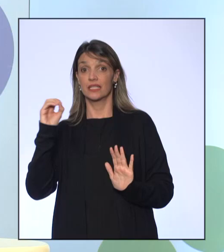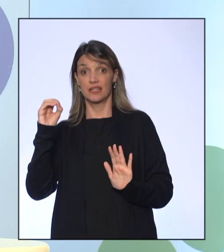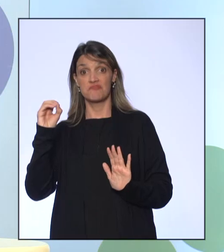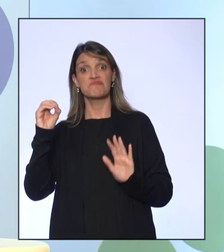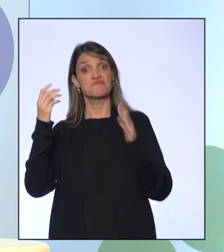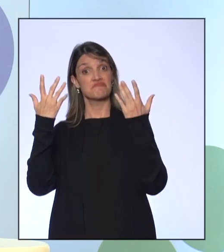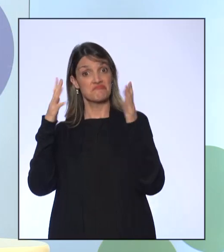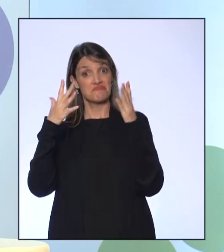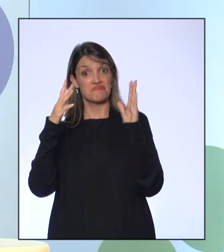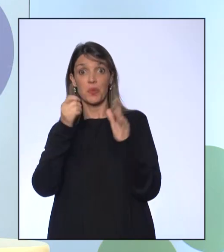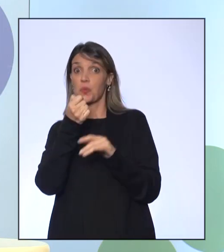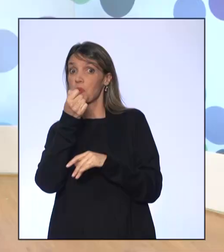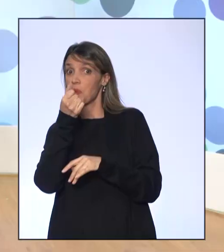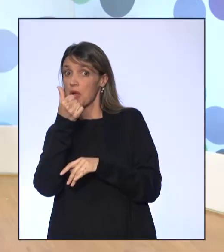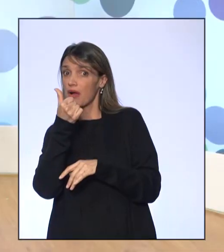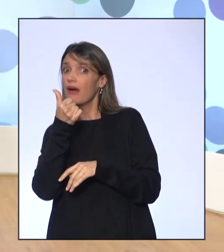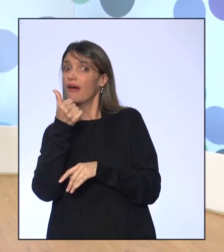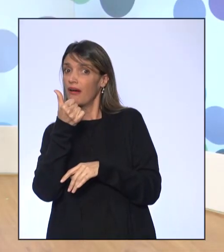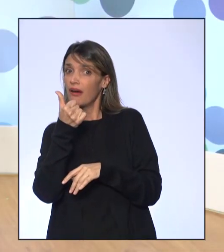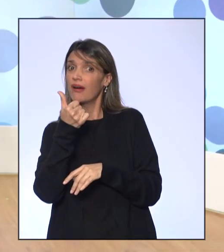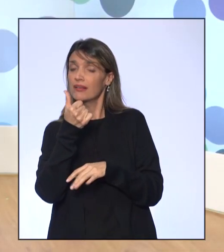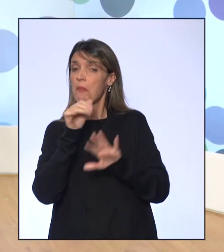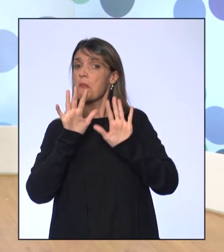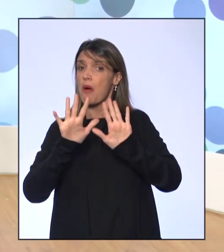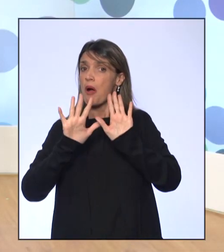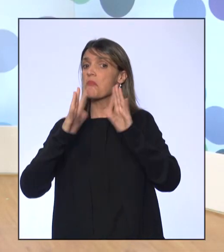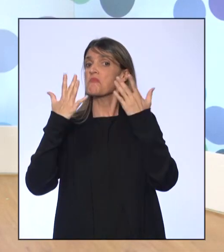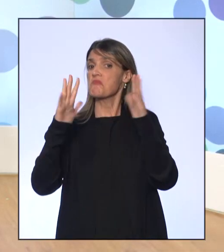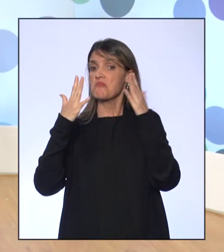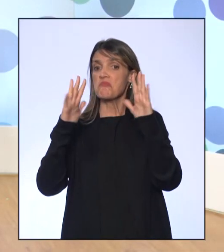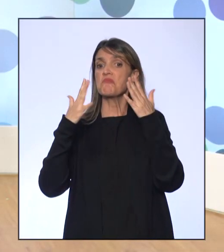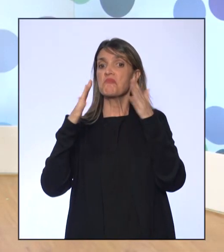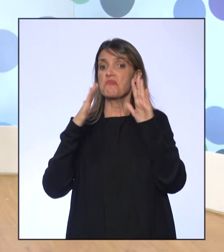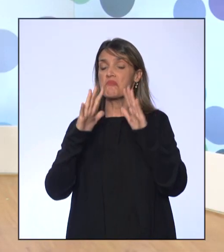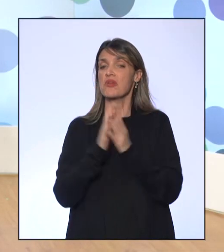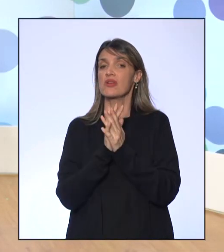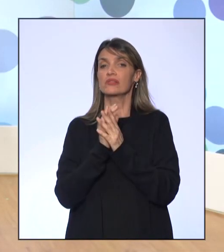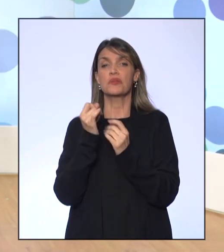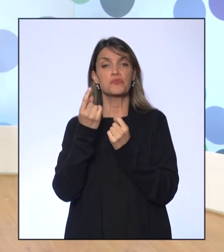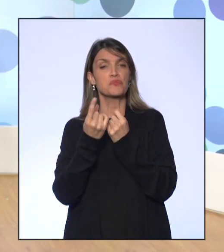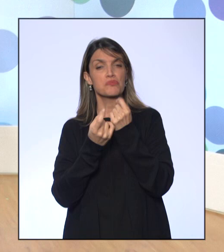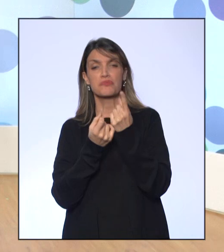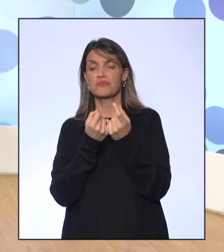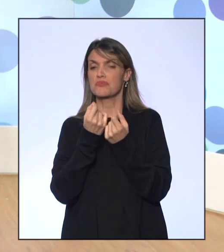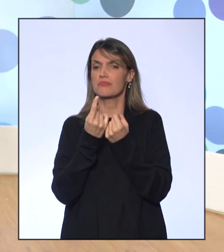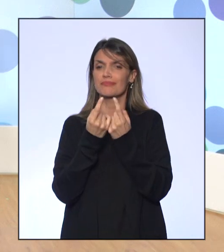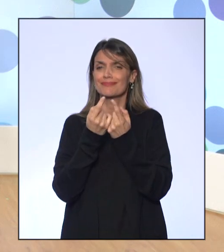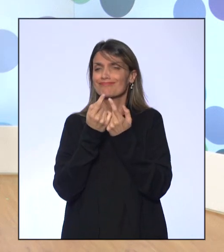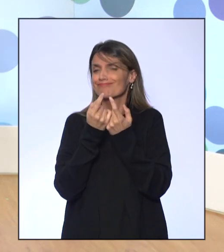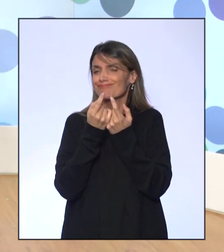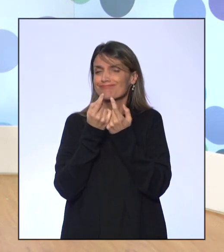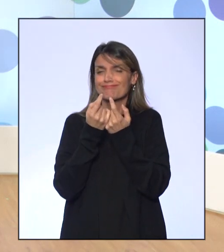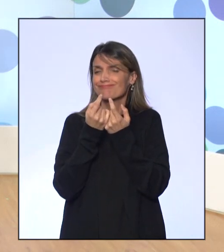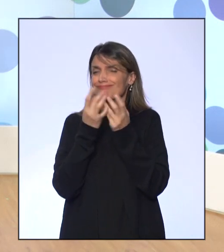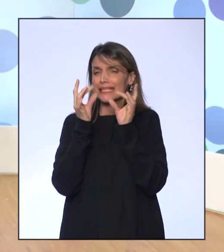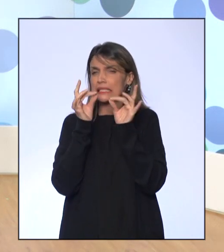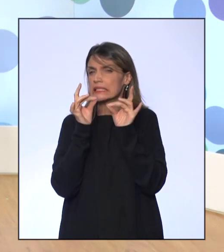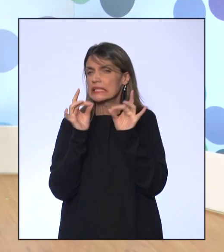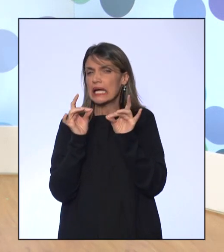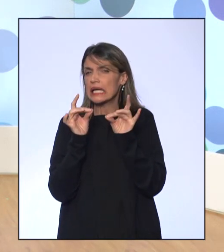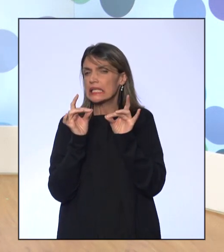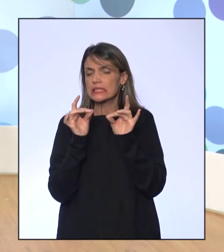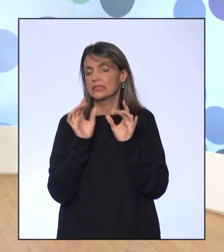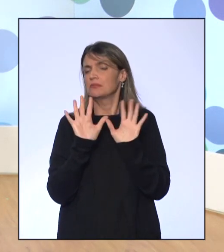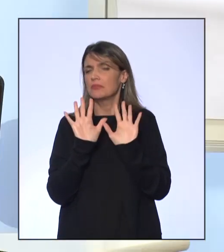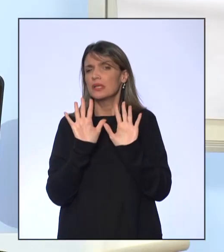parabéns é mais fácil é isso parabens é só algumas observações mas eu acho que é isso aí certinho